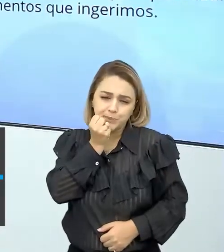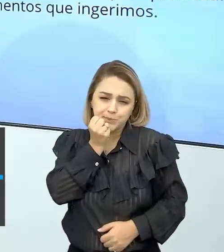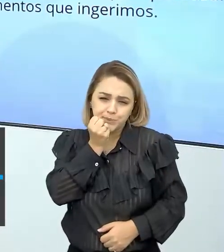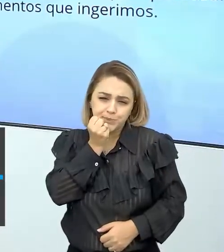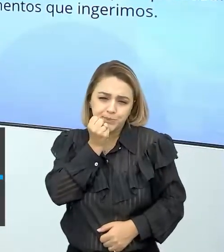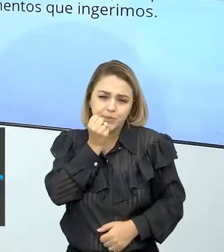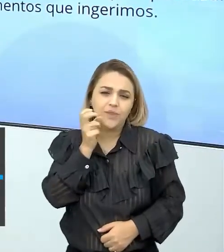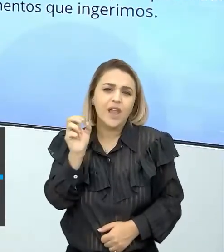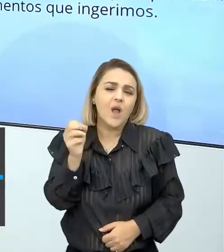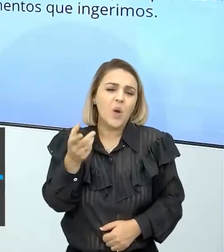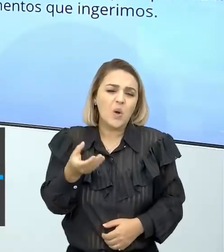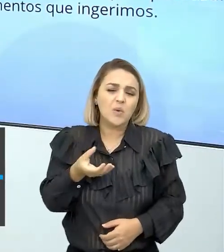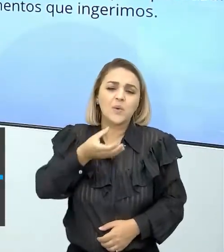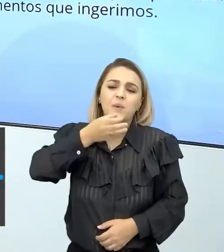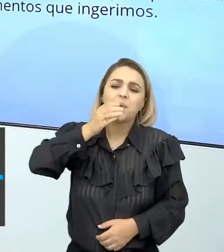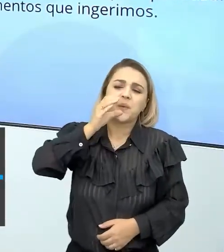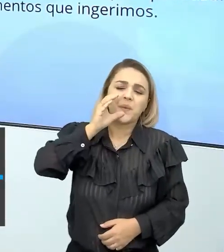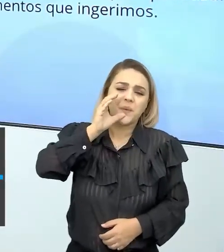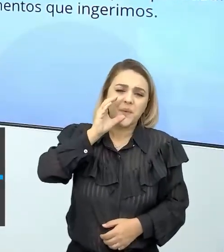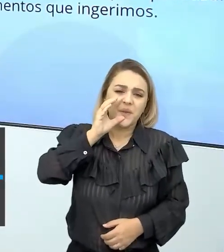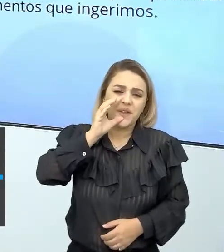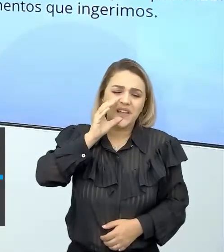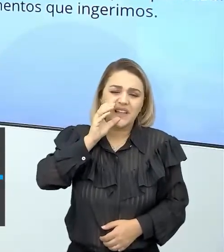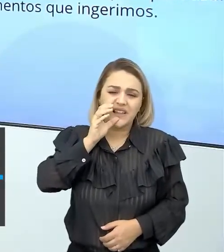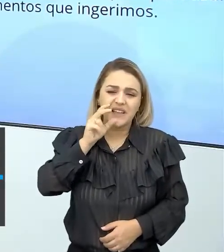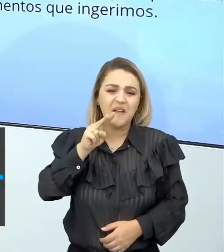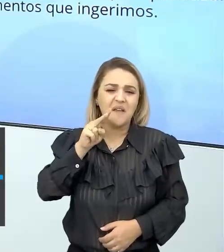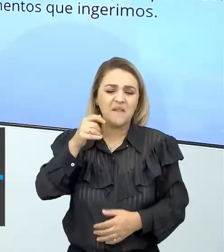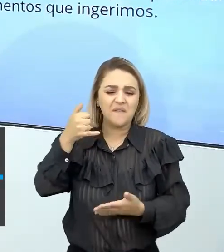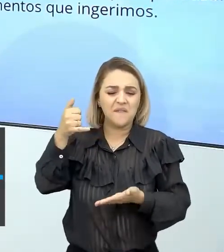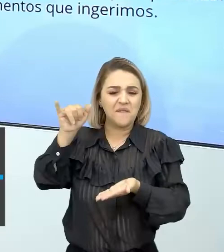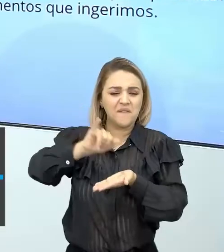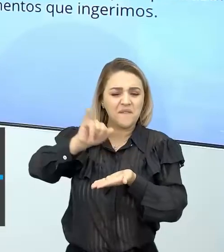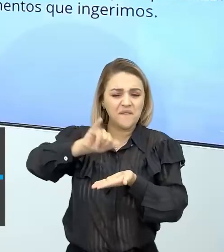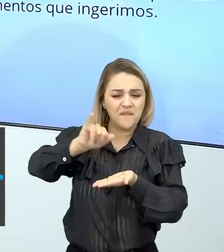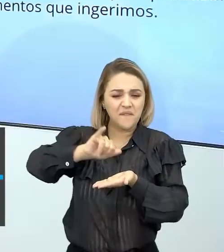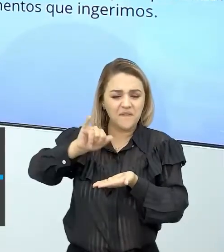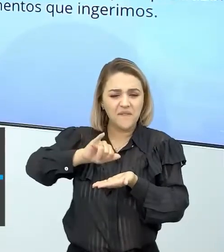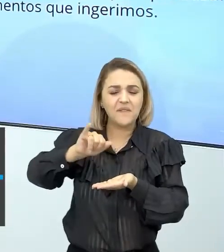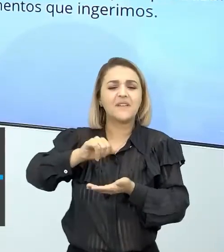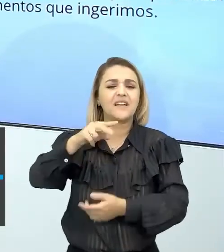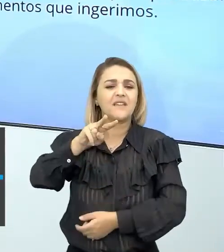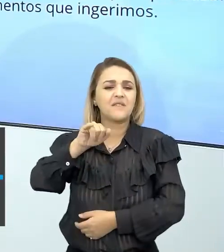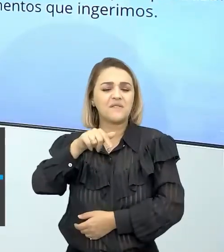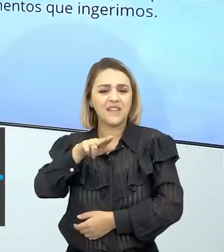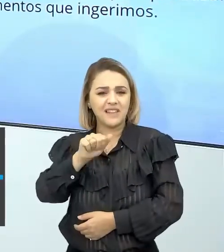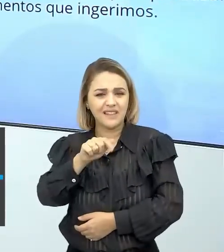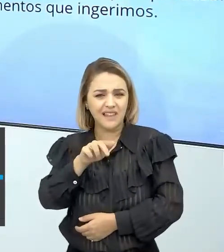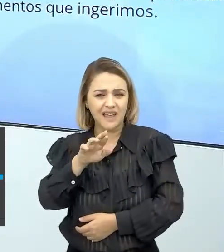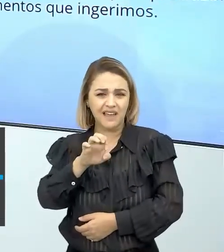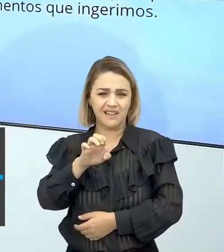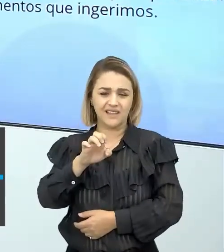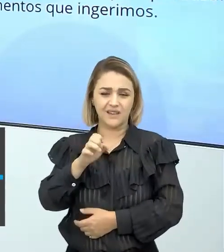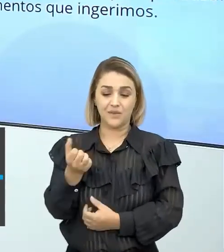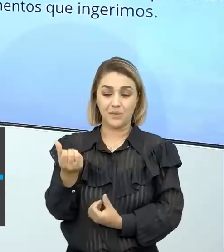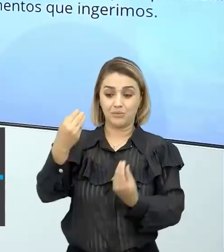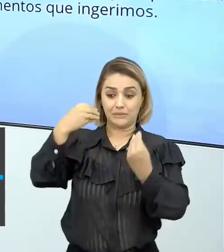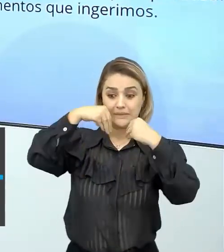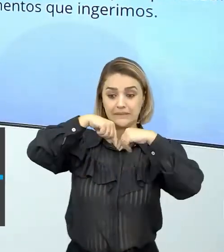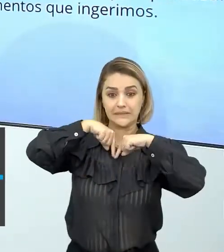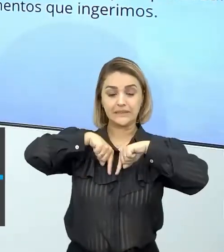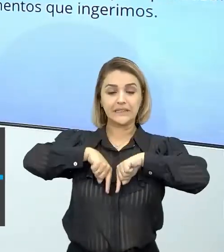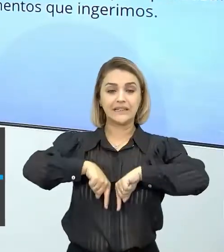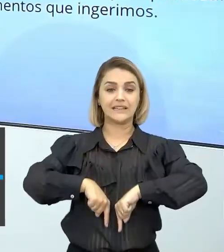de uma colher de vinagre. Isso vai acidificar o organismo. Acidificando o organismo, o nosso sangue tem um sistema, né,